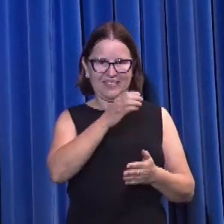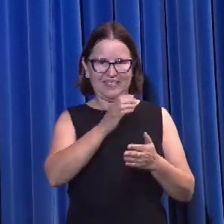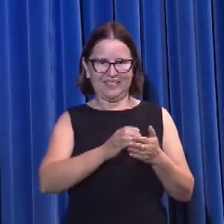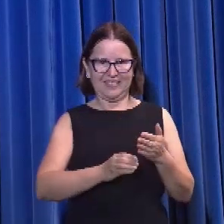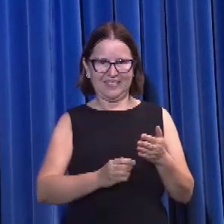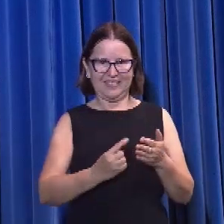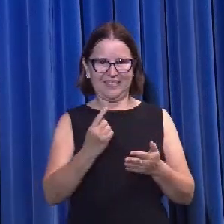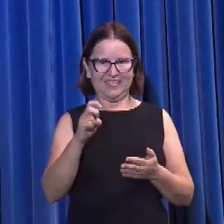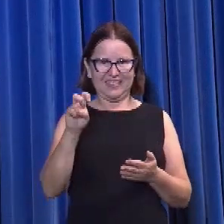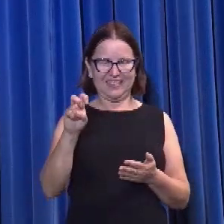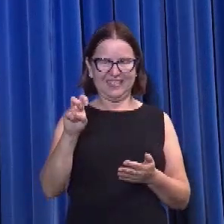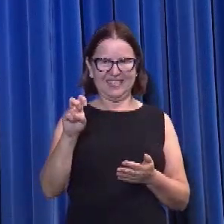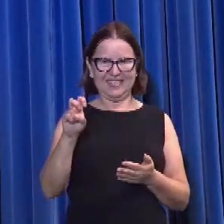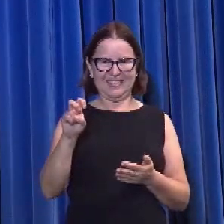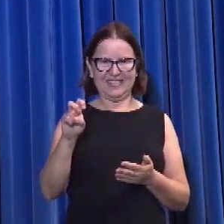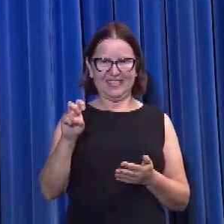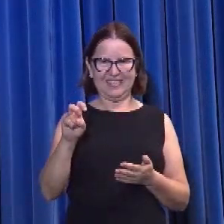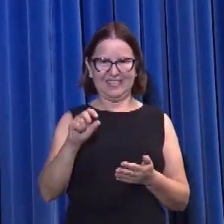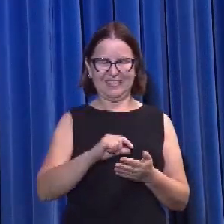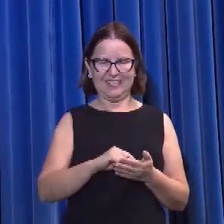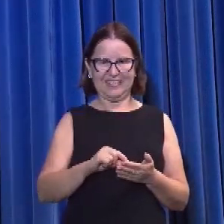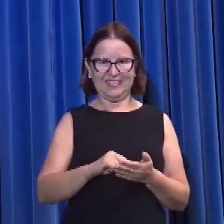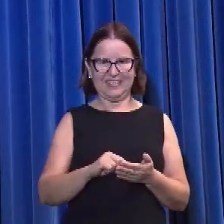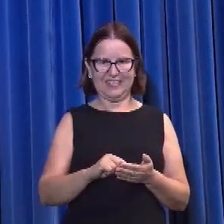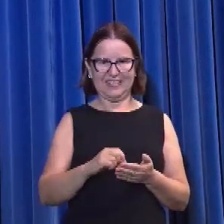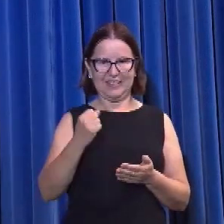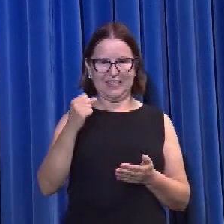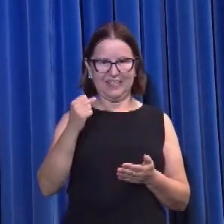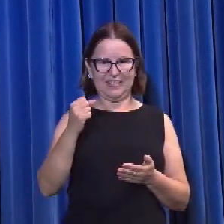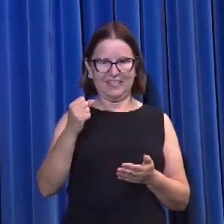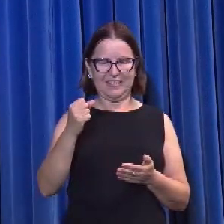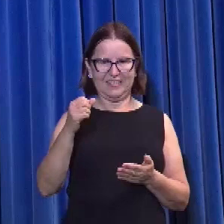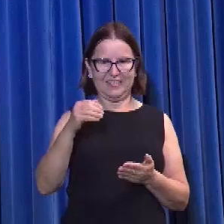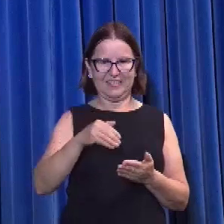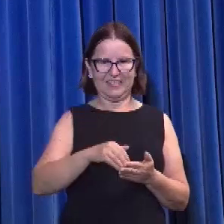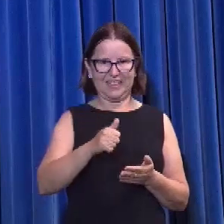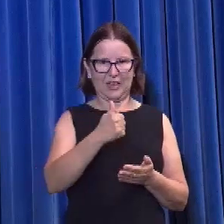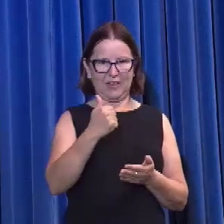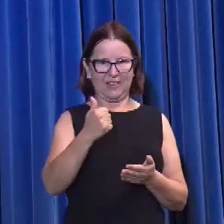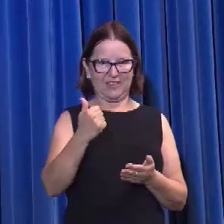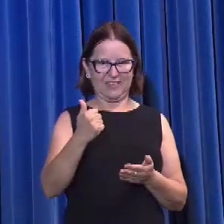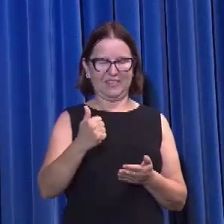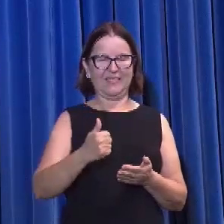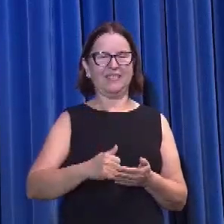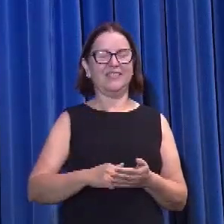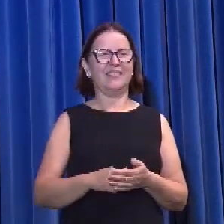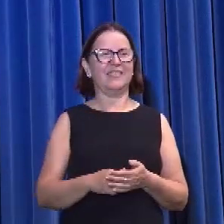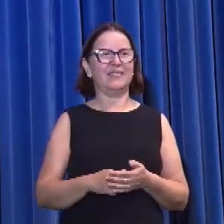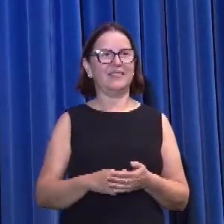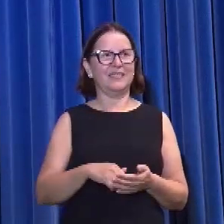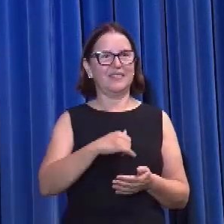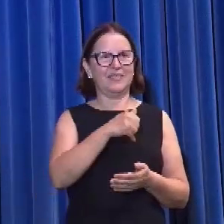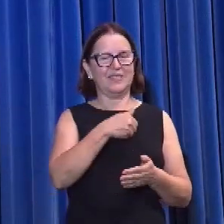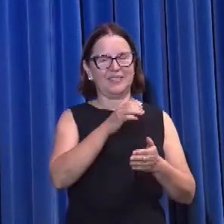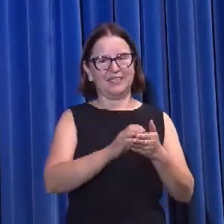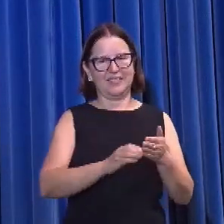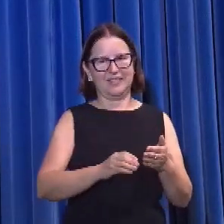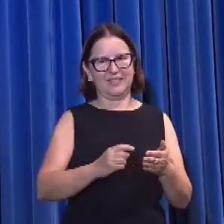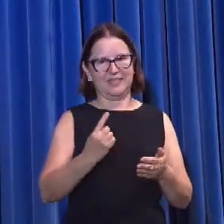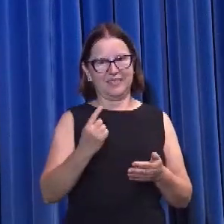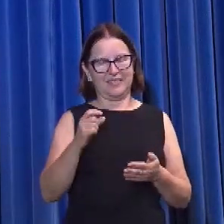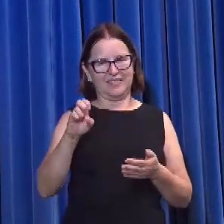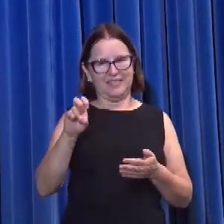capítulo 15, os versículos 8 a 11. João 15,